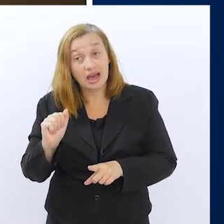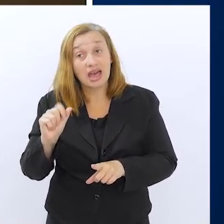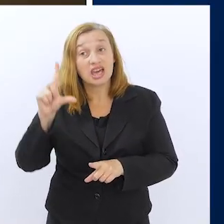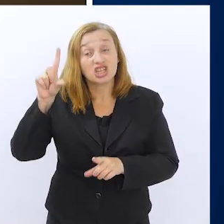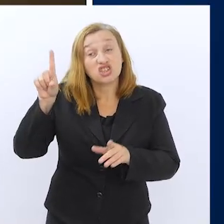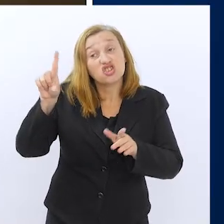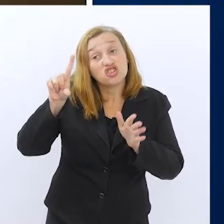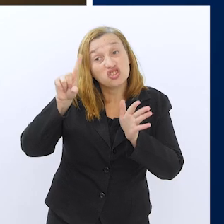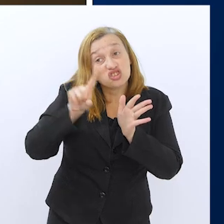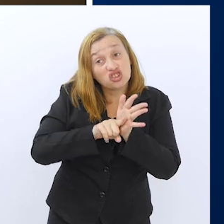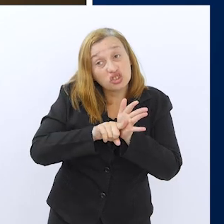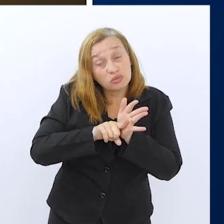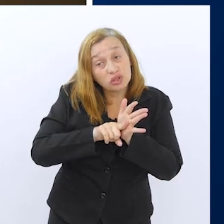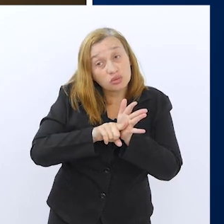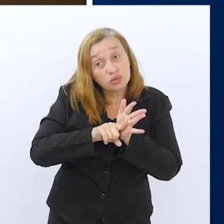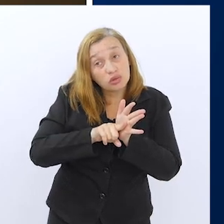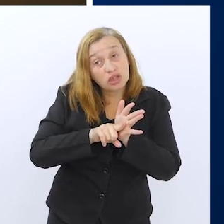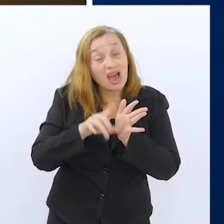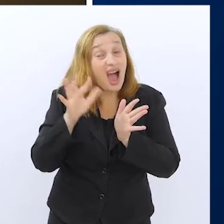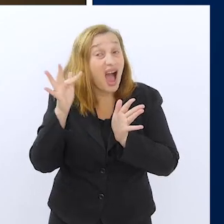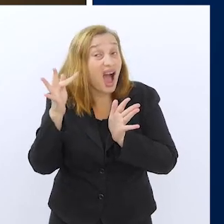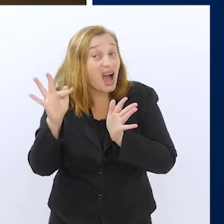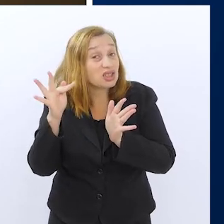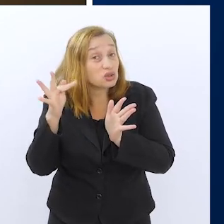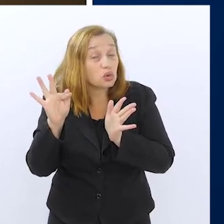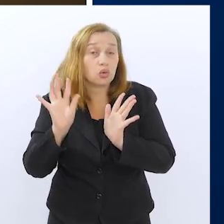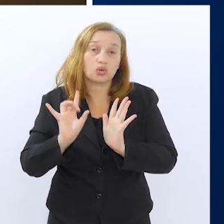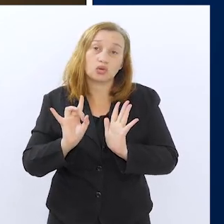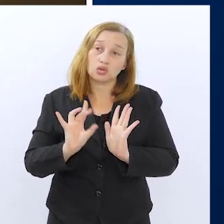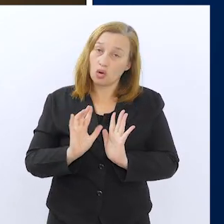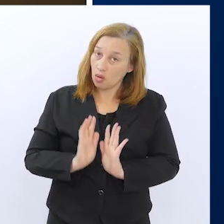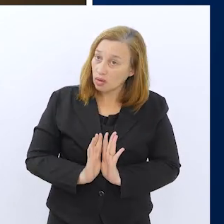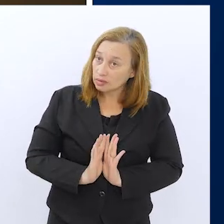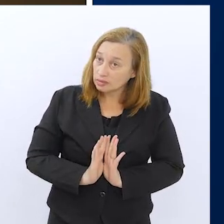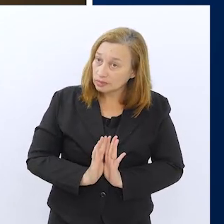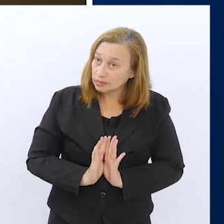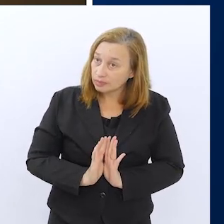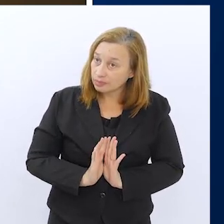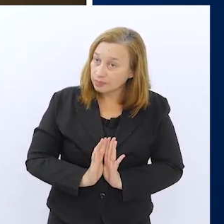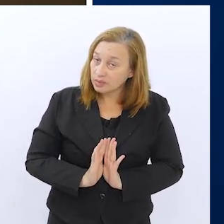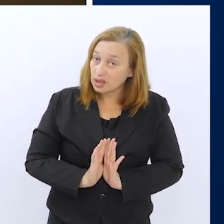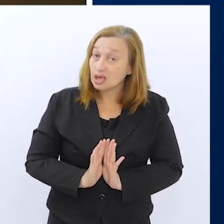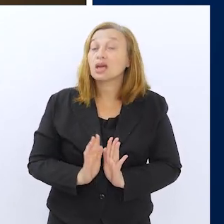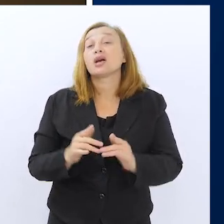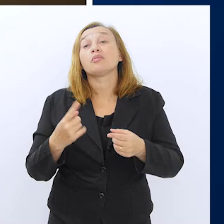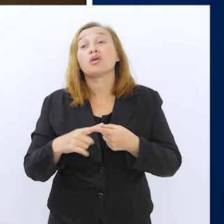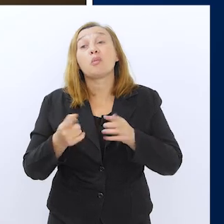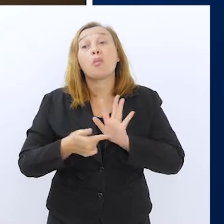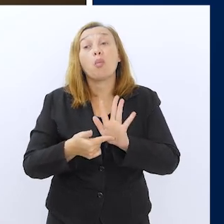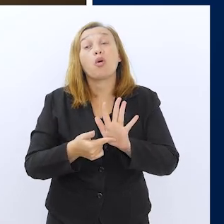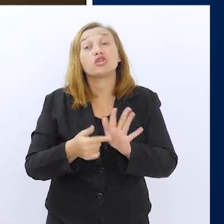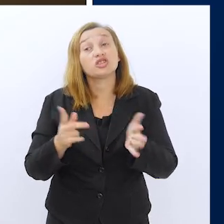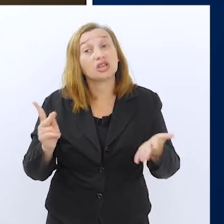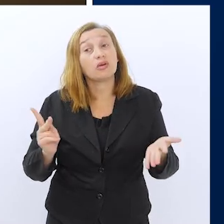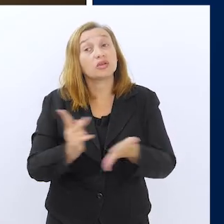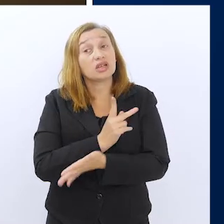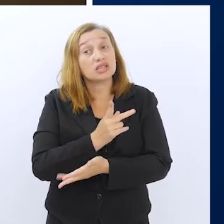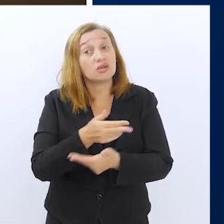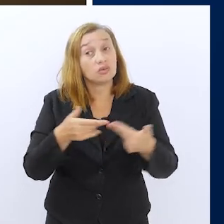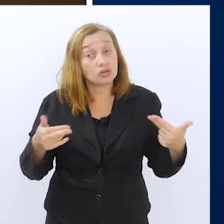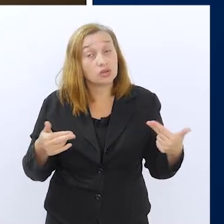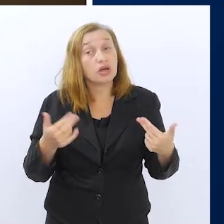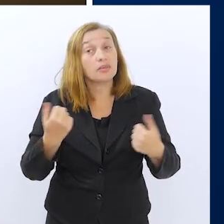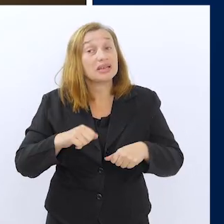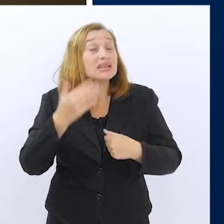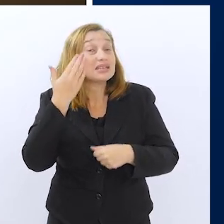laser é uma forma de amenizar um sintoma, um sinal ali que está tendo de que alguma coisa está acontecendo.